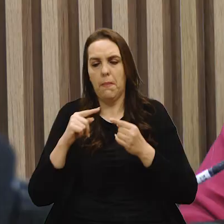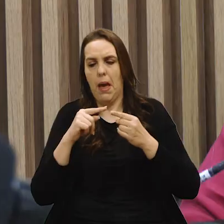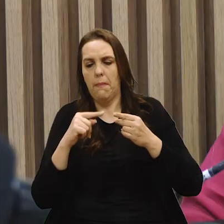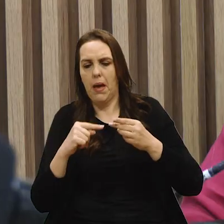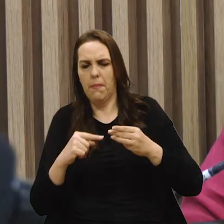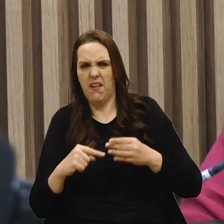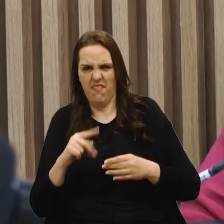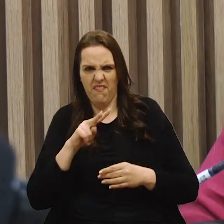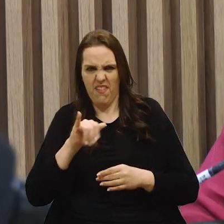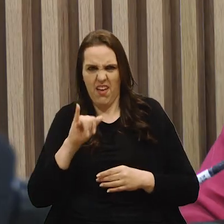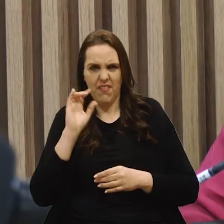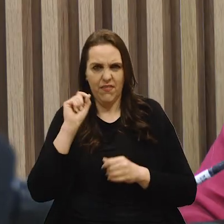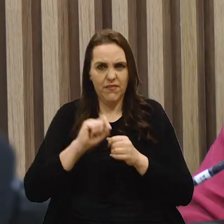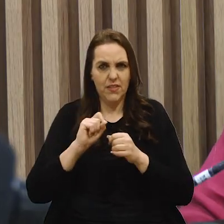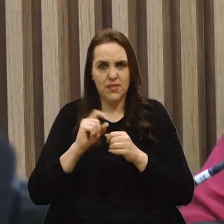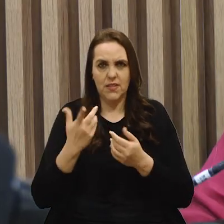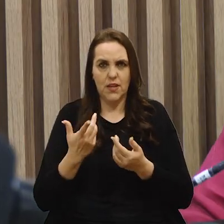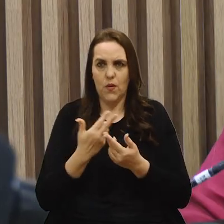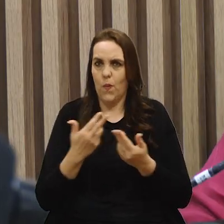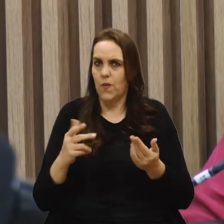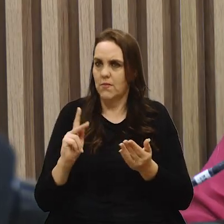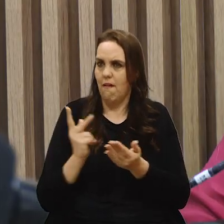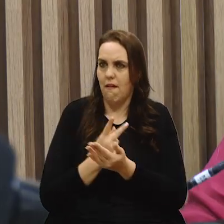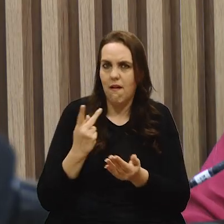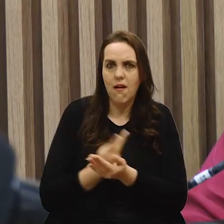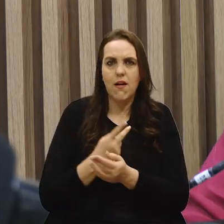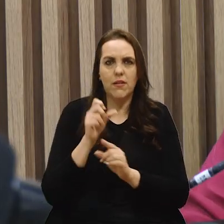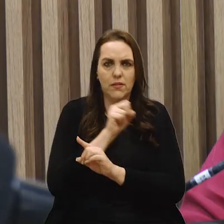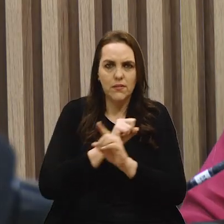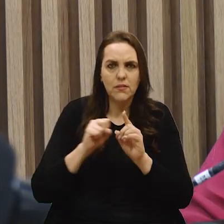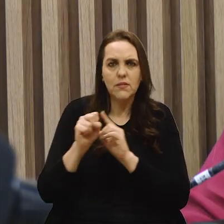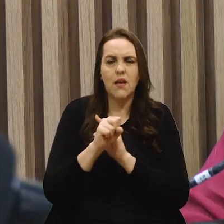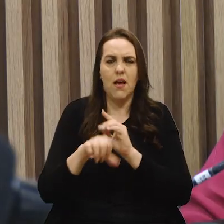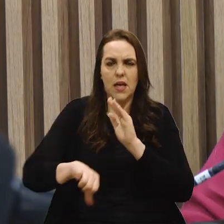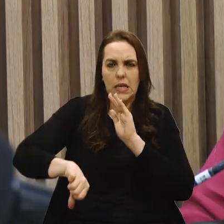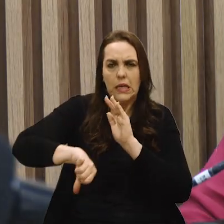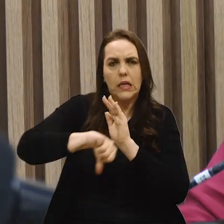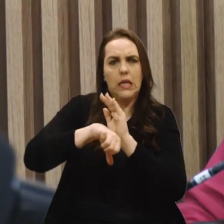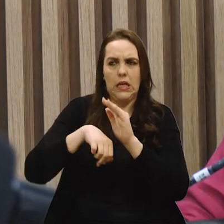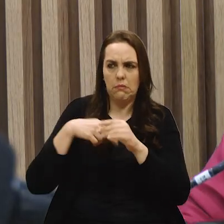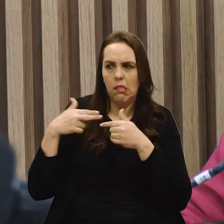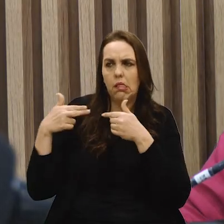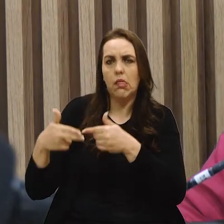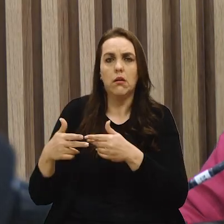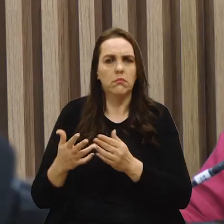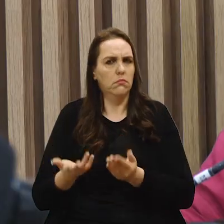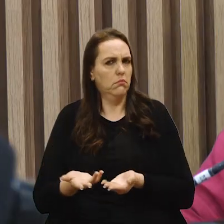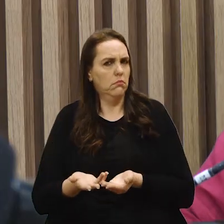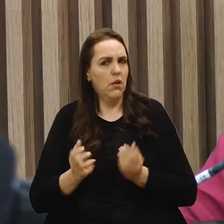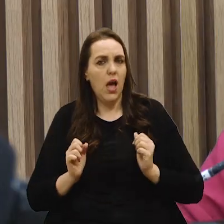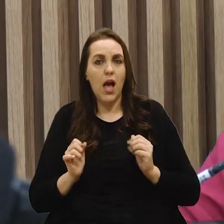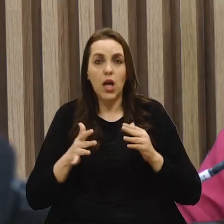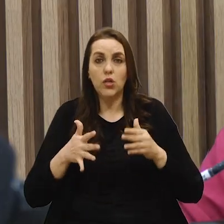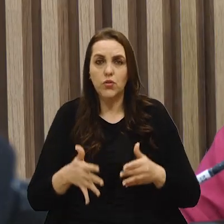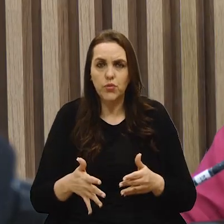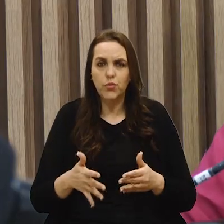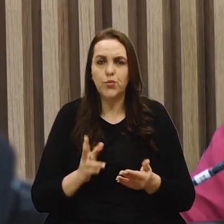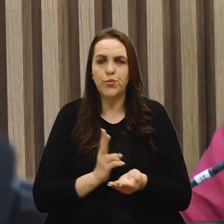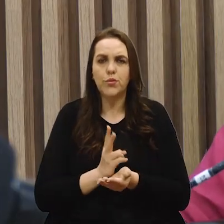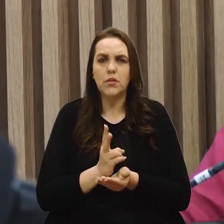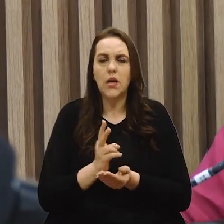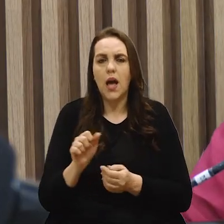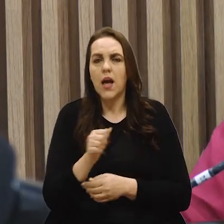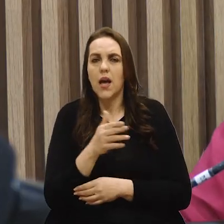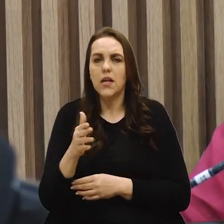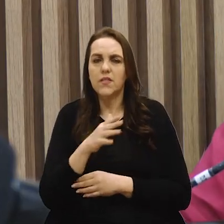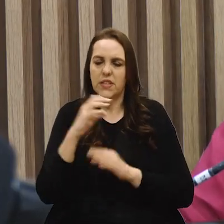causar todo esse estranhamento, né, enquanto sociedade, ou vai ter atitudes